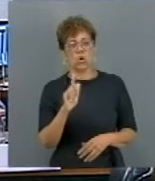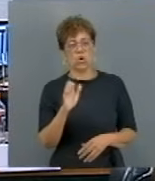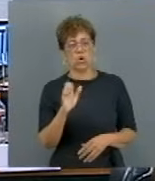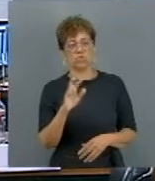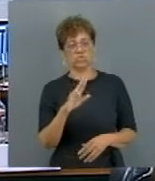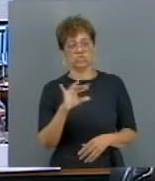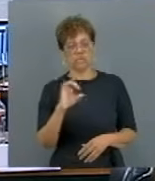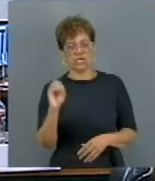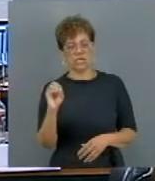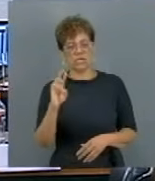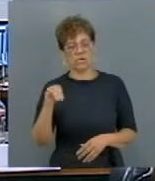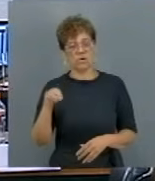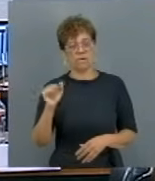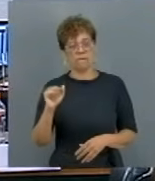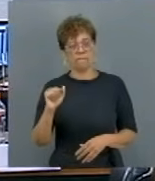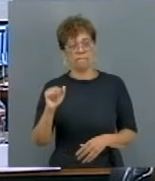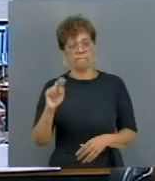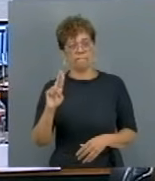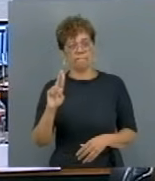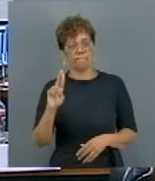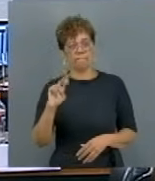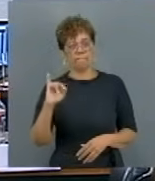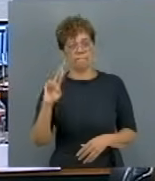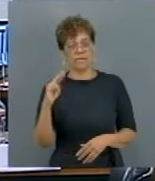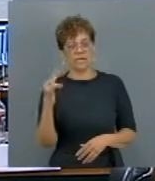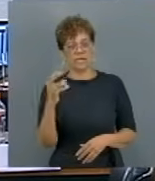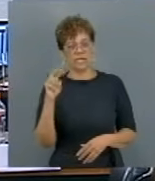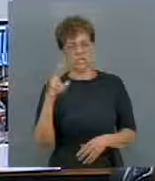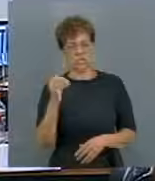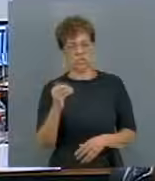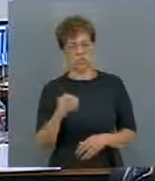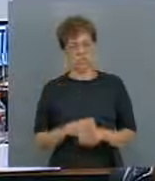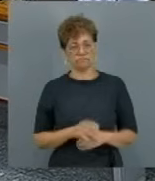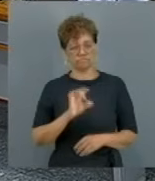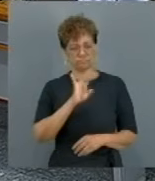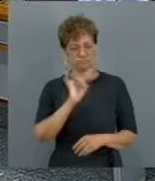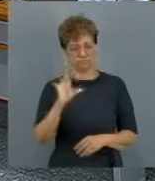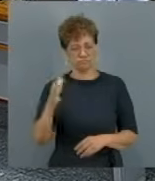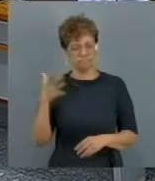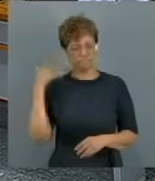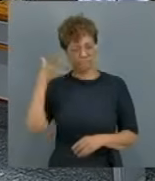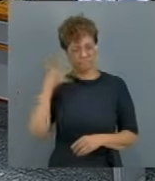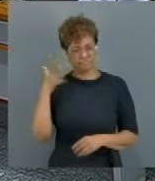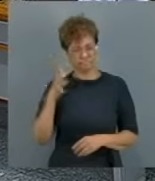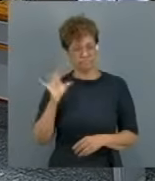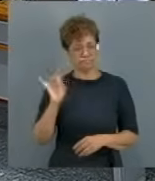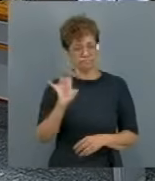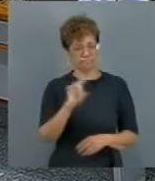Senhor presidente, senhores sabatinados, nobres pares,